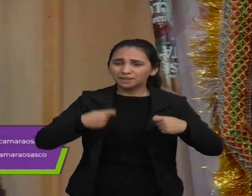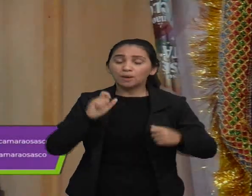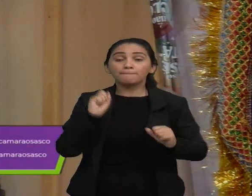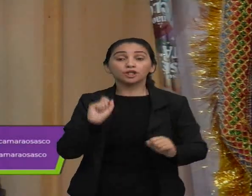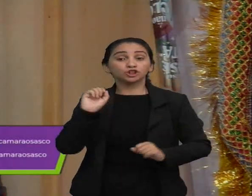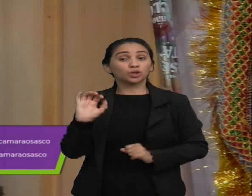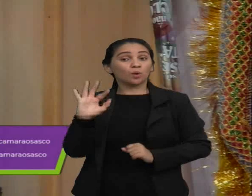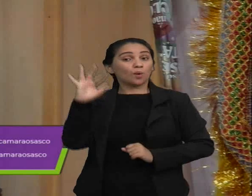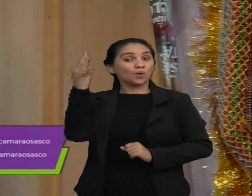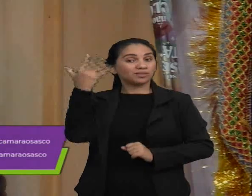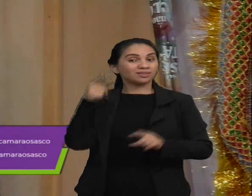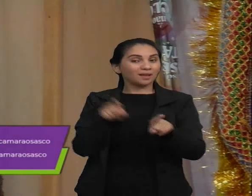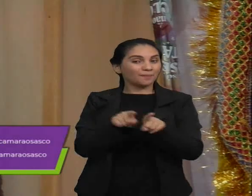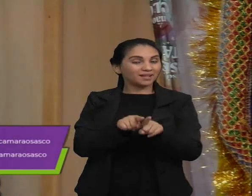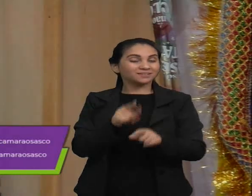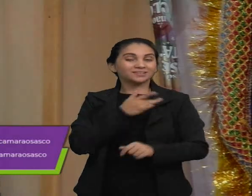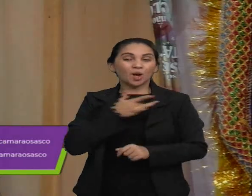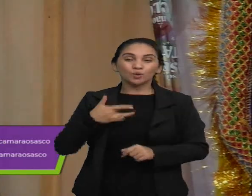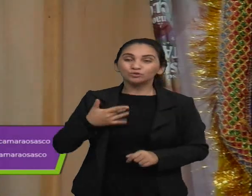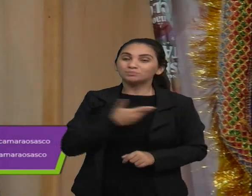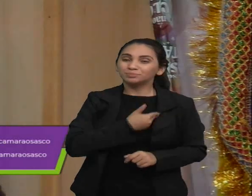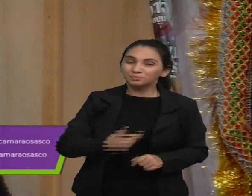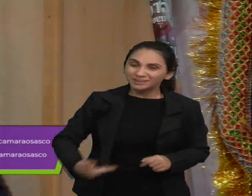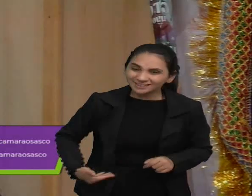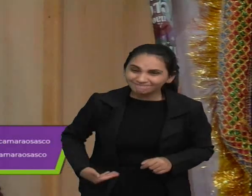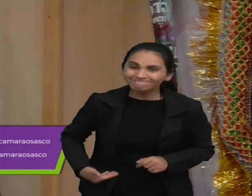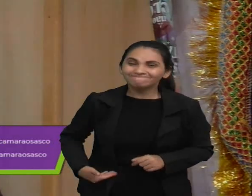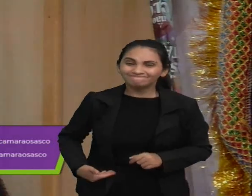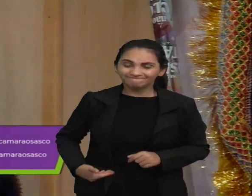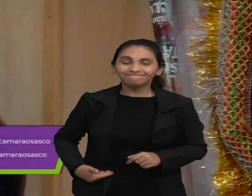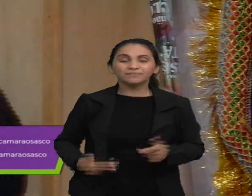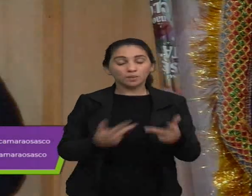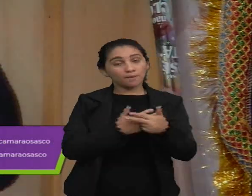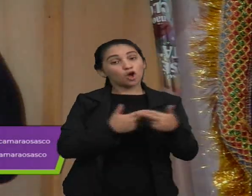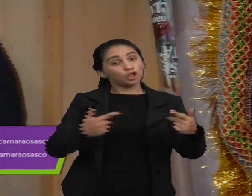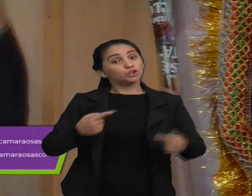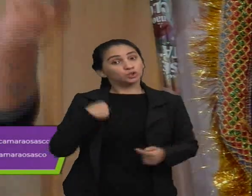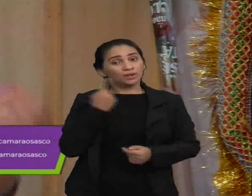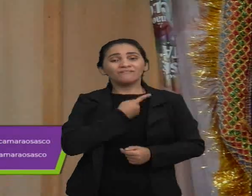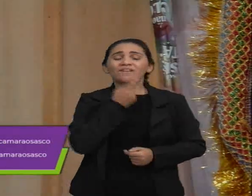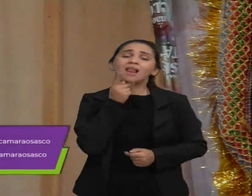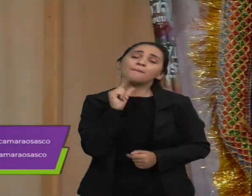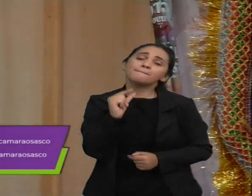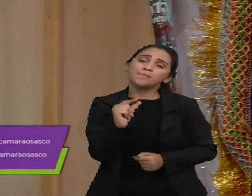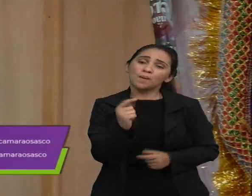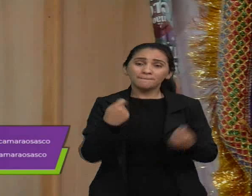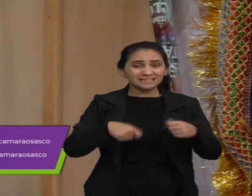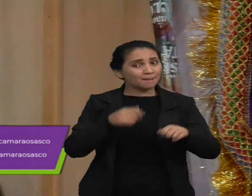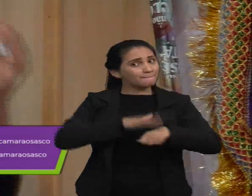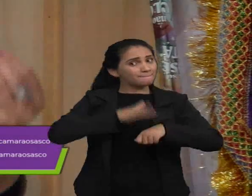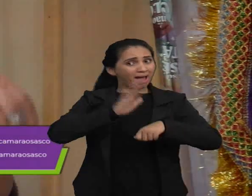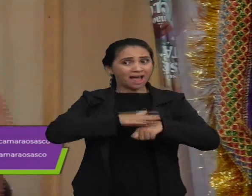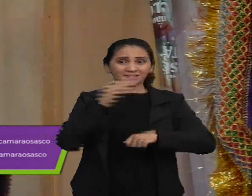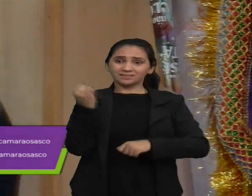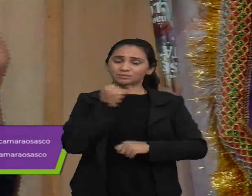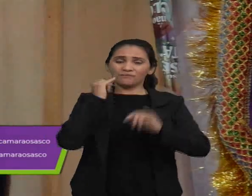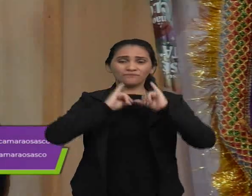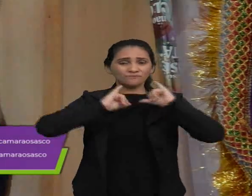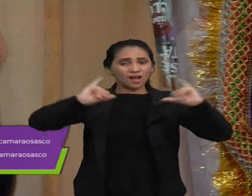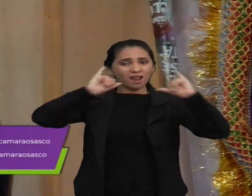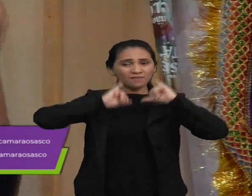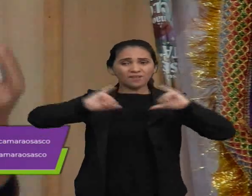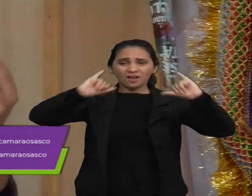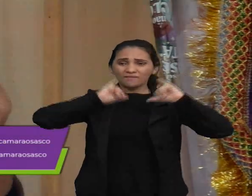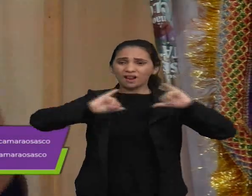pode acontecer na saúde pública isso é uma coisa que a gente está falando pouco ainda do impacto que tem da